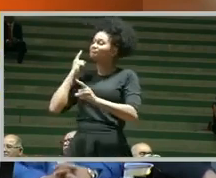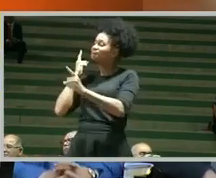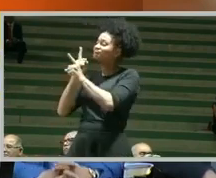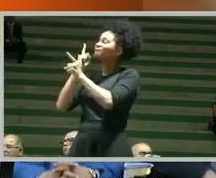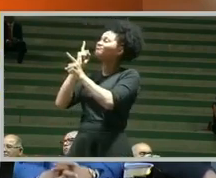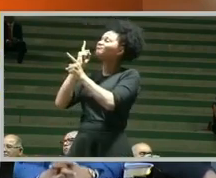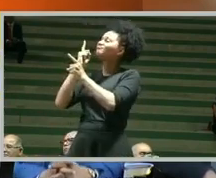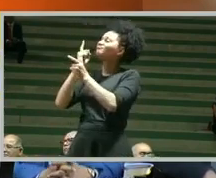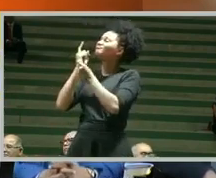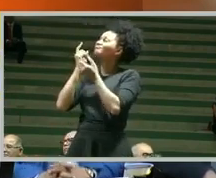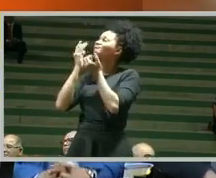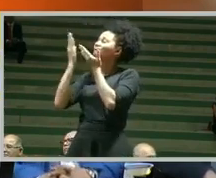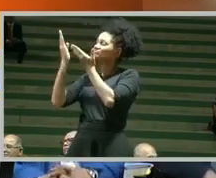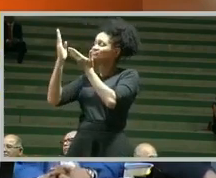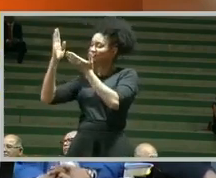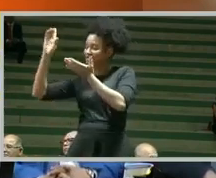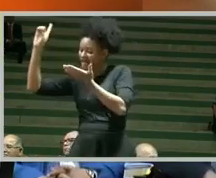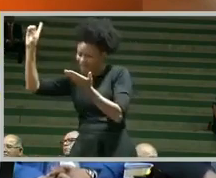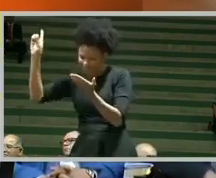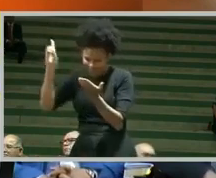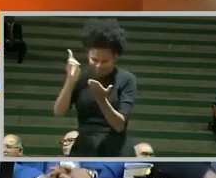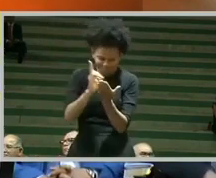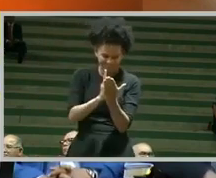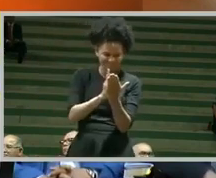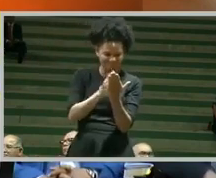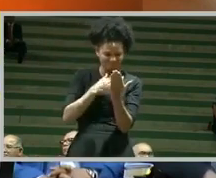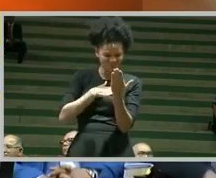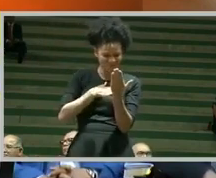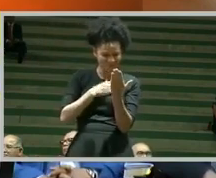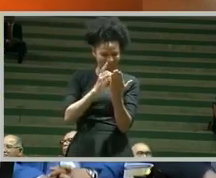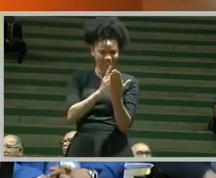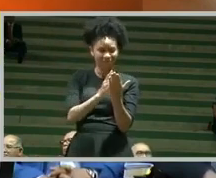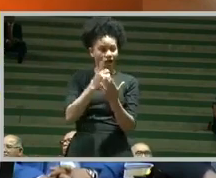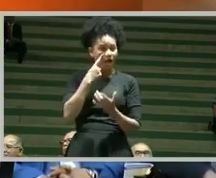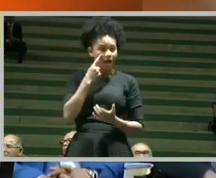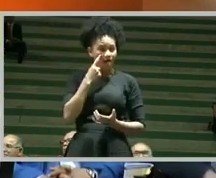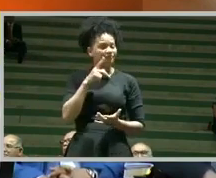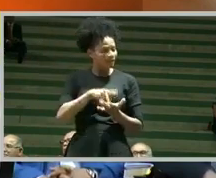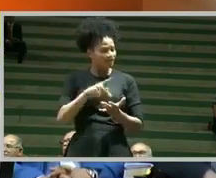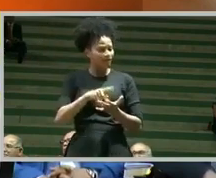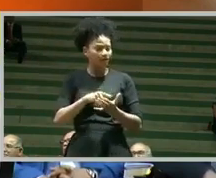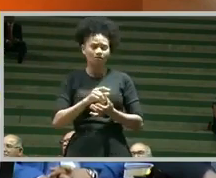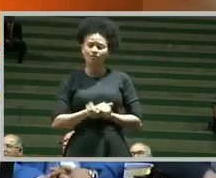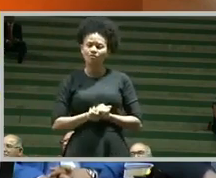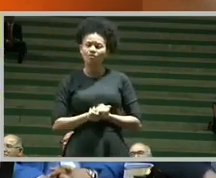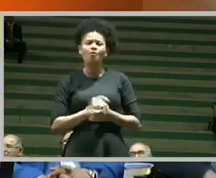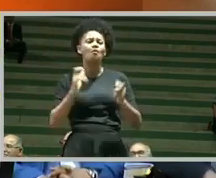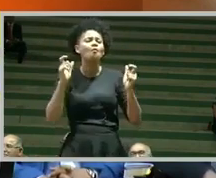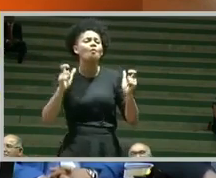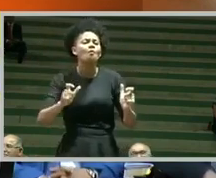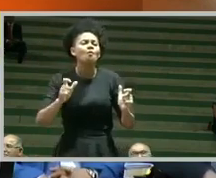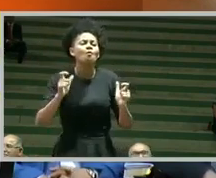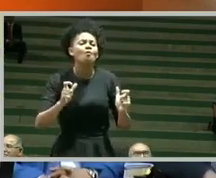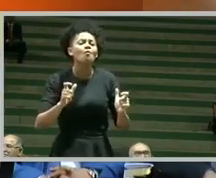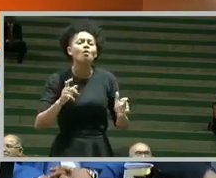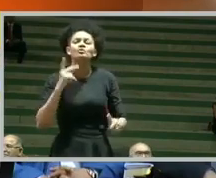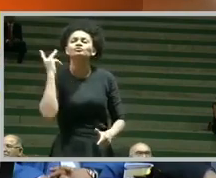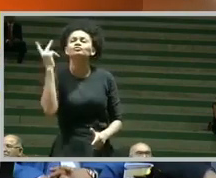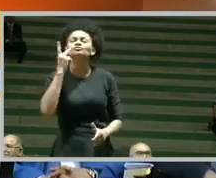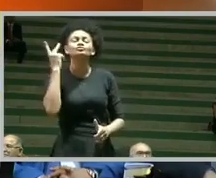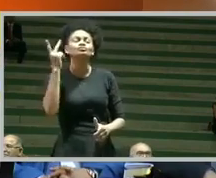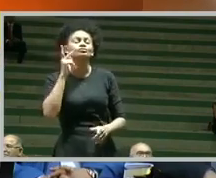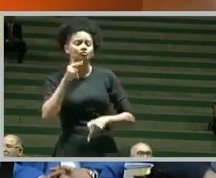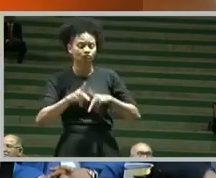encontro nela. E é verdade. Quer ver que é verdade? Onde é que está a história de